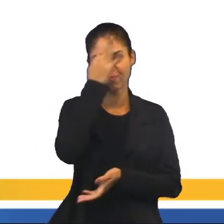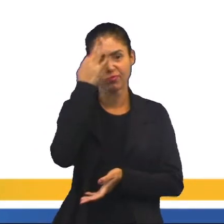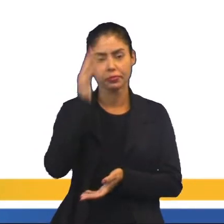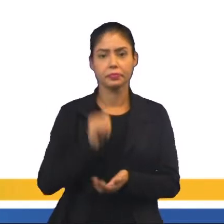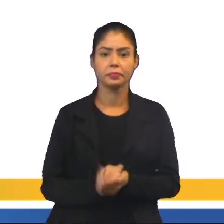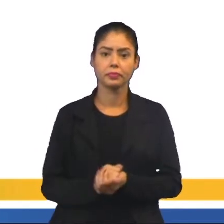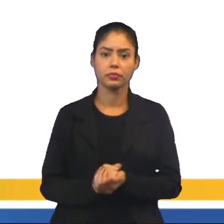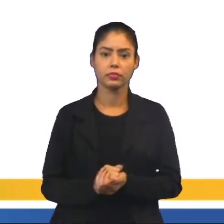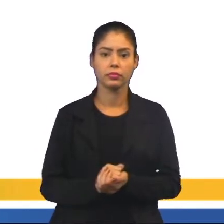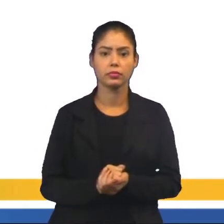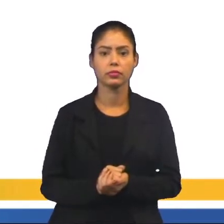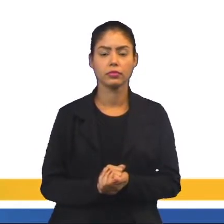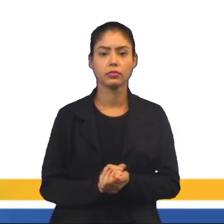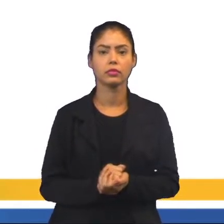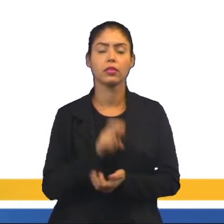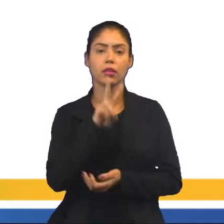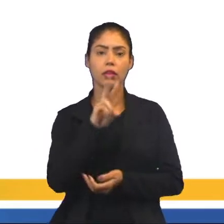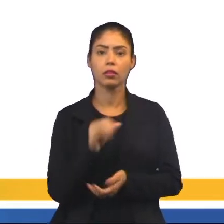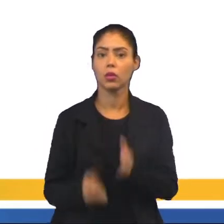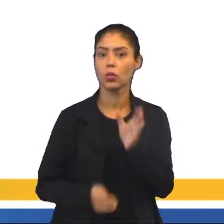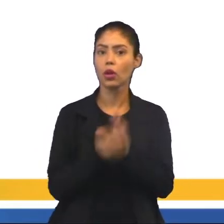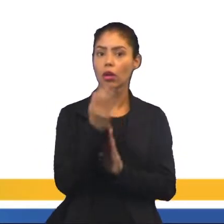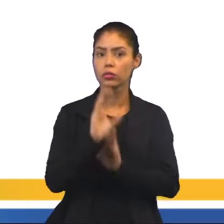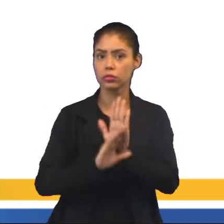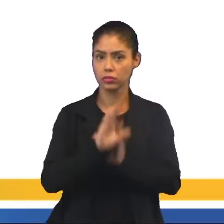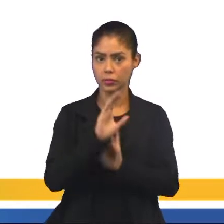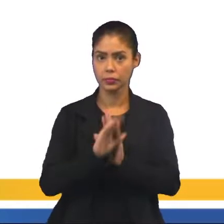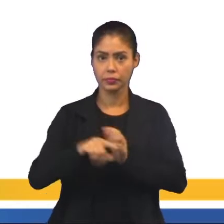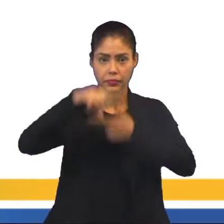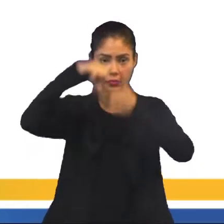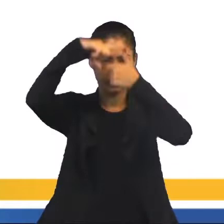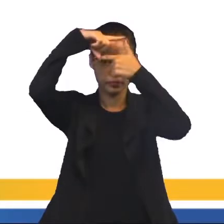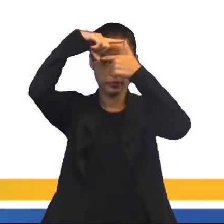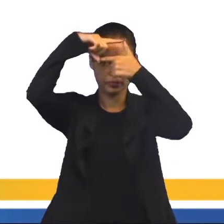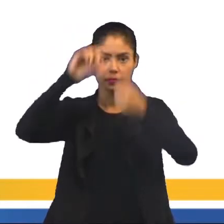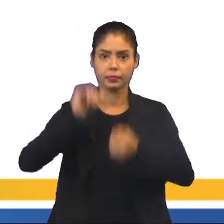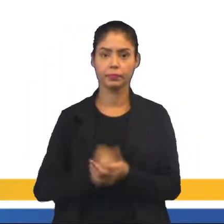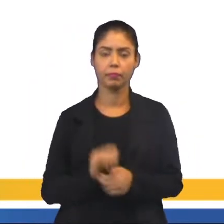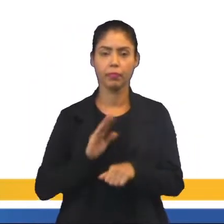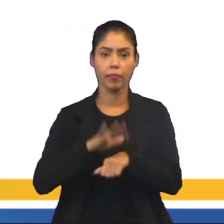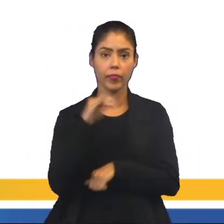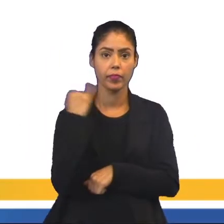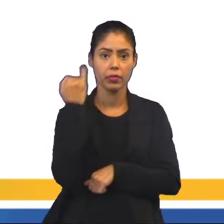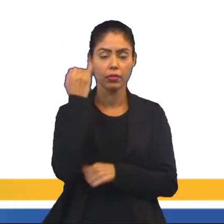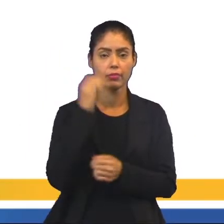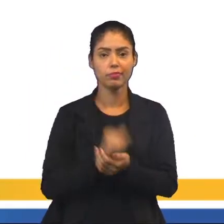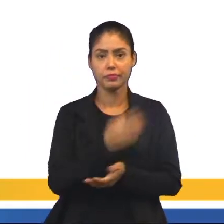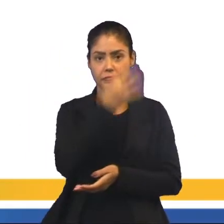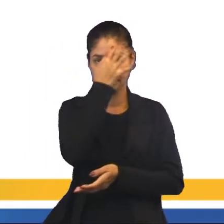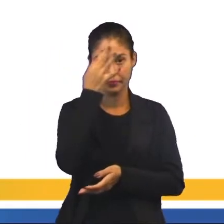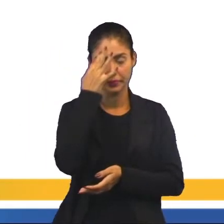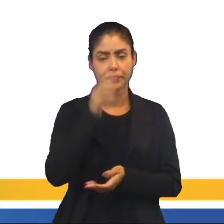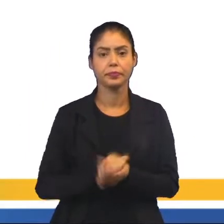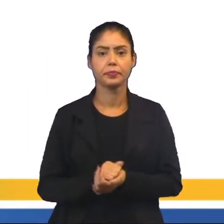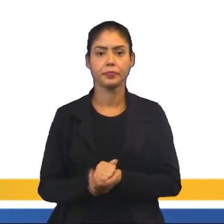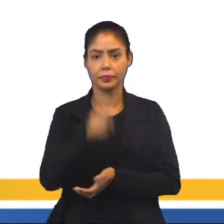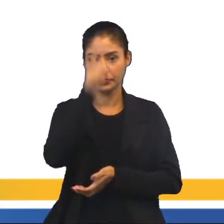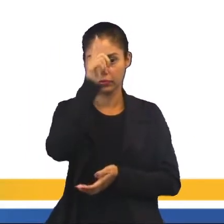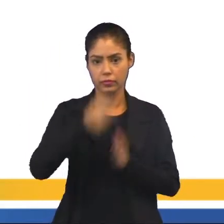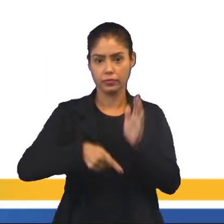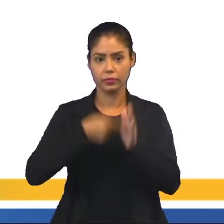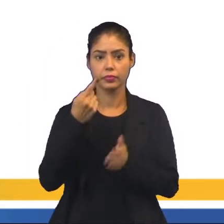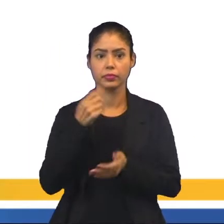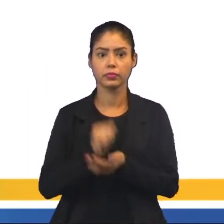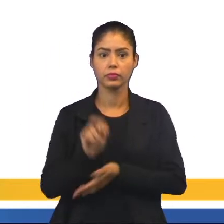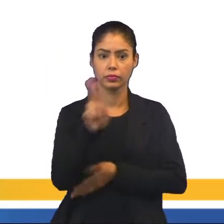filosofia porque com ele vai nascer esse conceito de alienação, né? Um dos mais importantes filósofos alemão, foi o